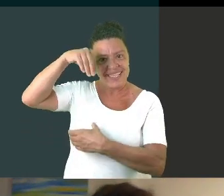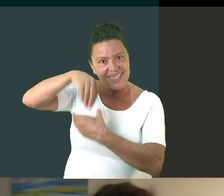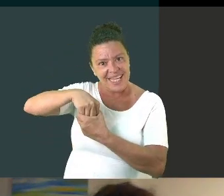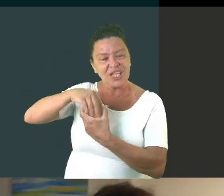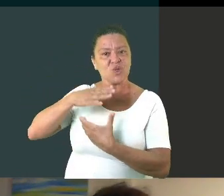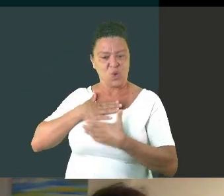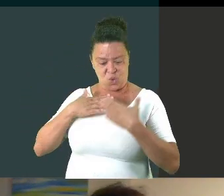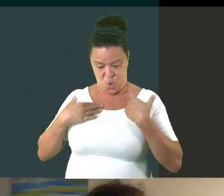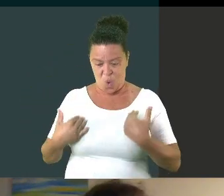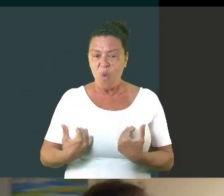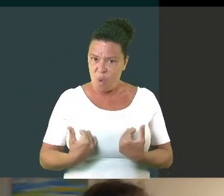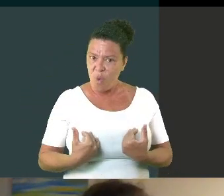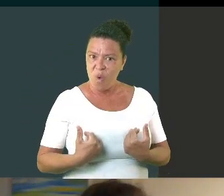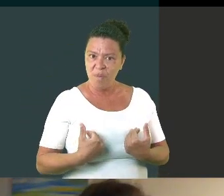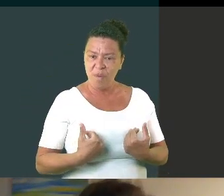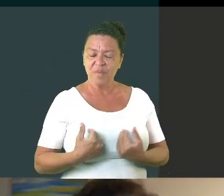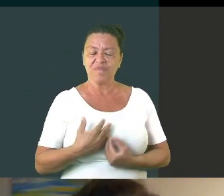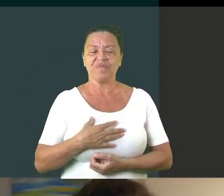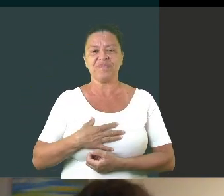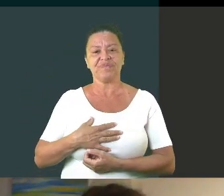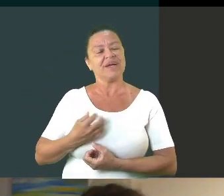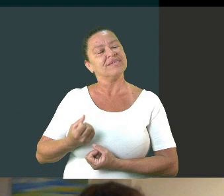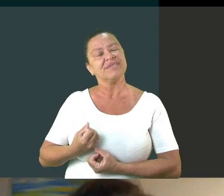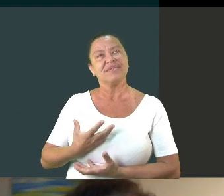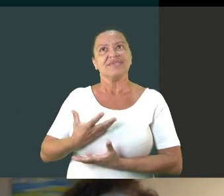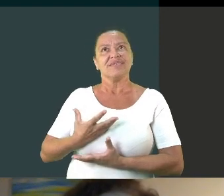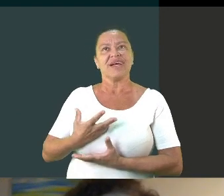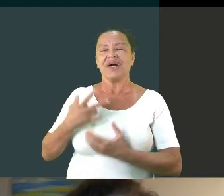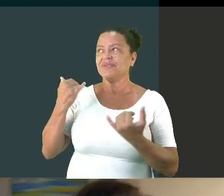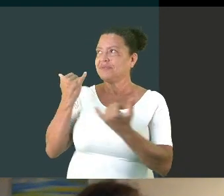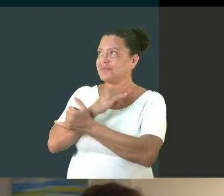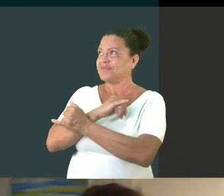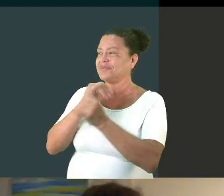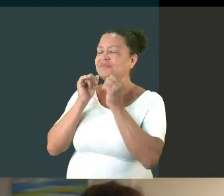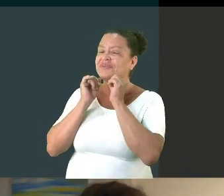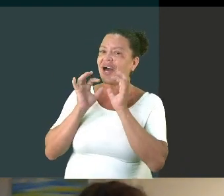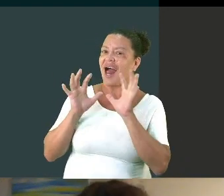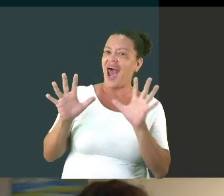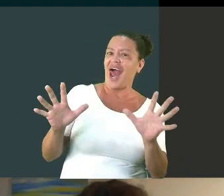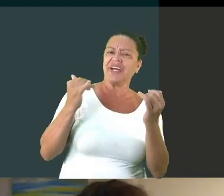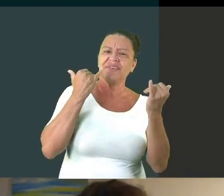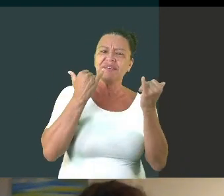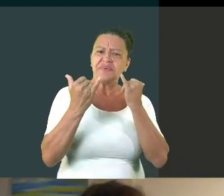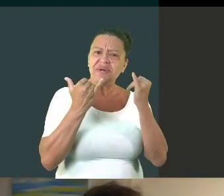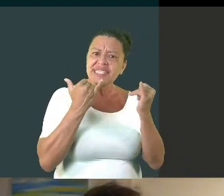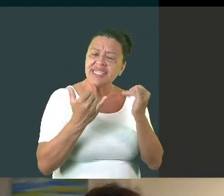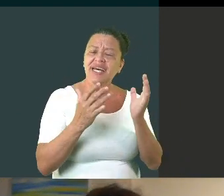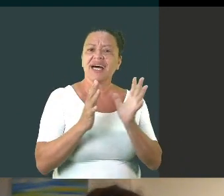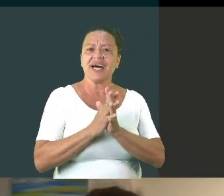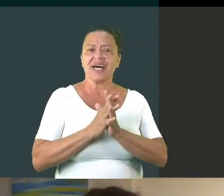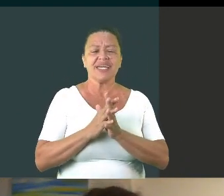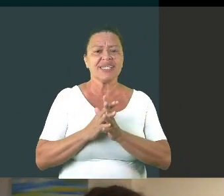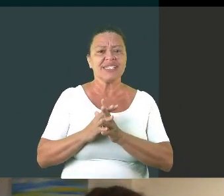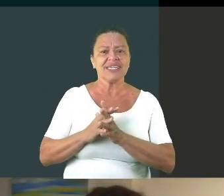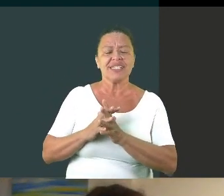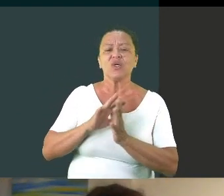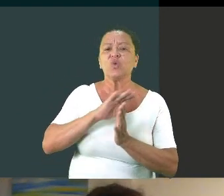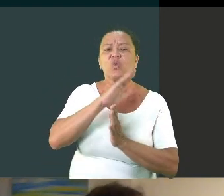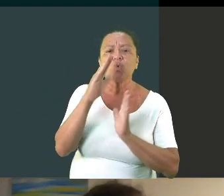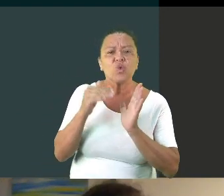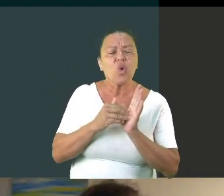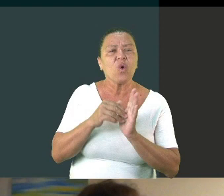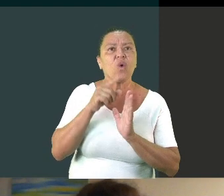nosso corpo se manifesta, irradia todas as suas informações, todas as suas